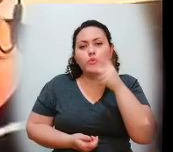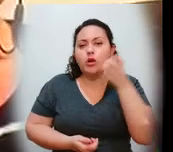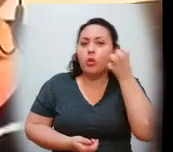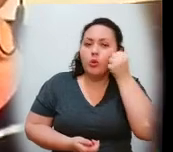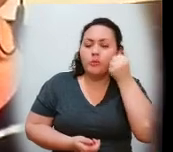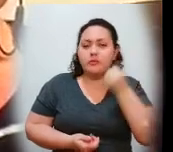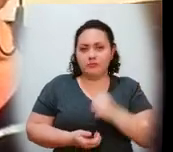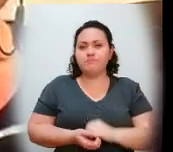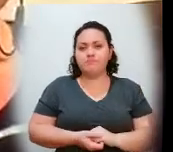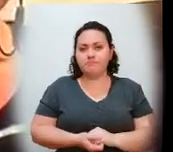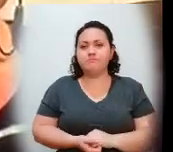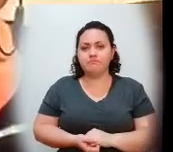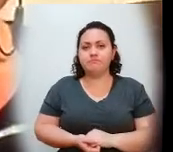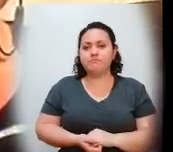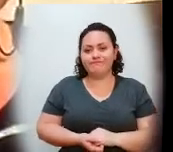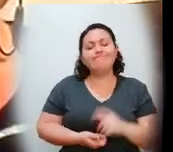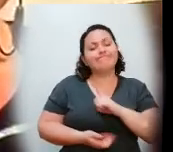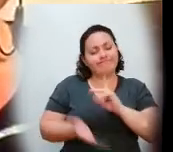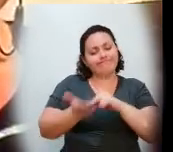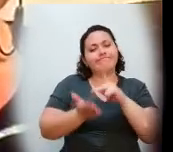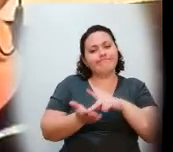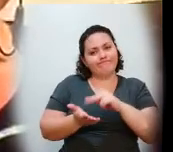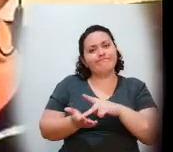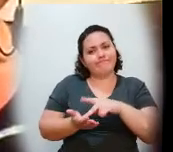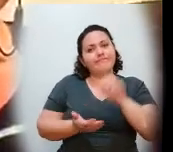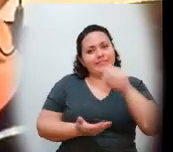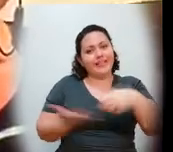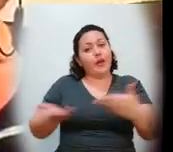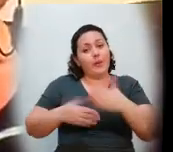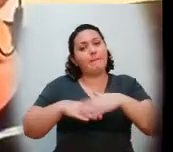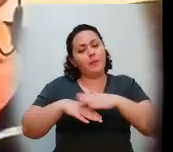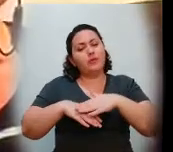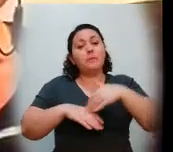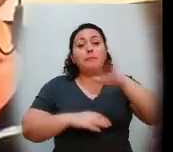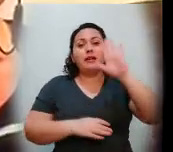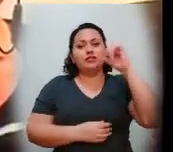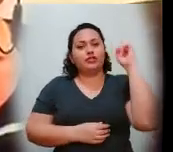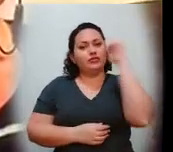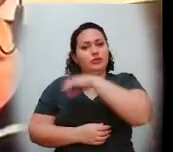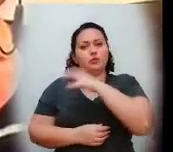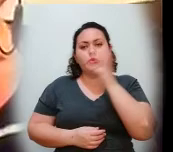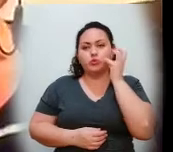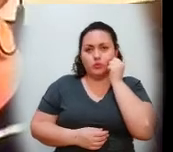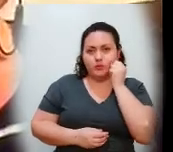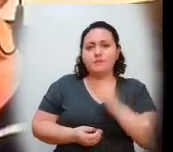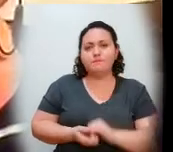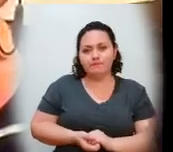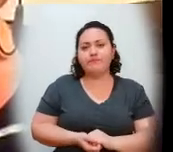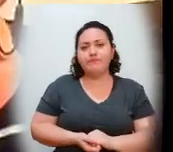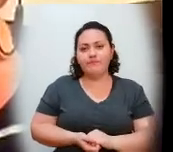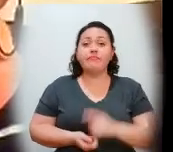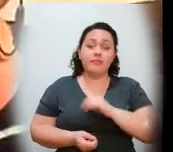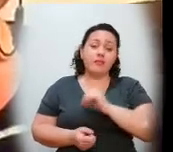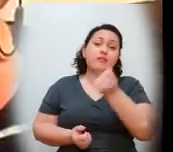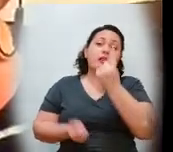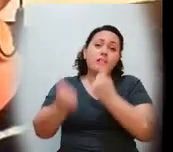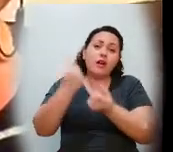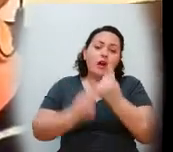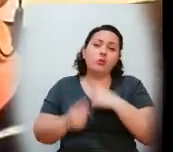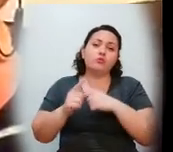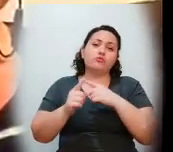É, aham, tá mais difícil. É. Então, Que eu acho. aí algumas hipóteses do que a gente